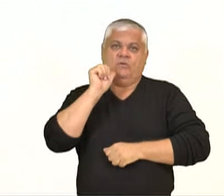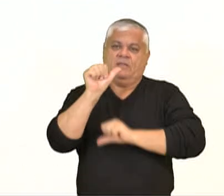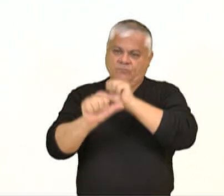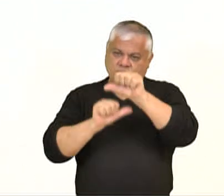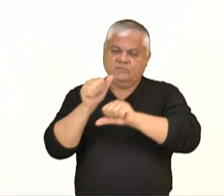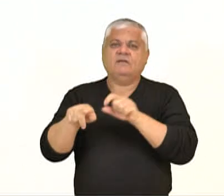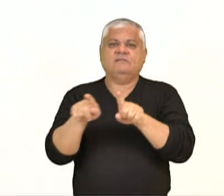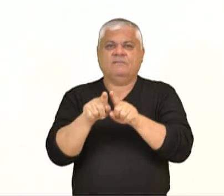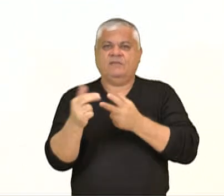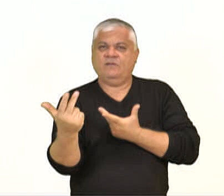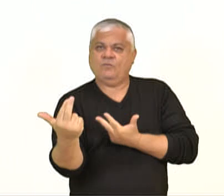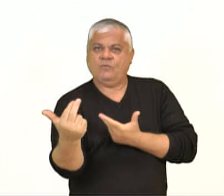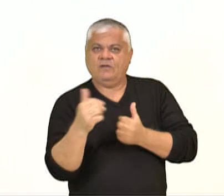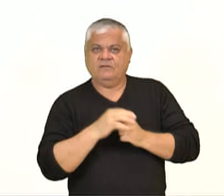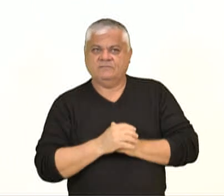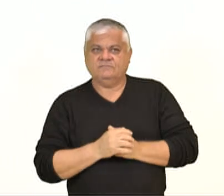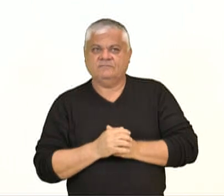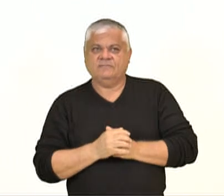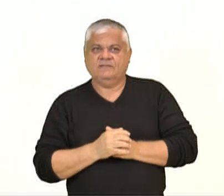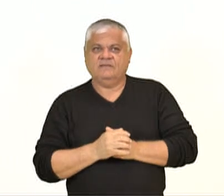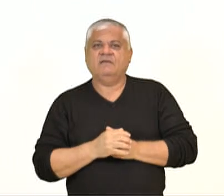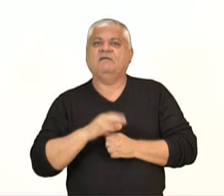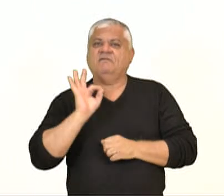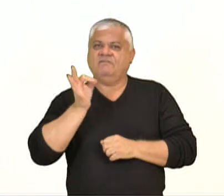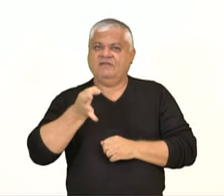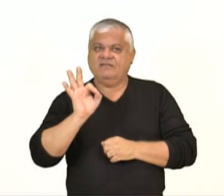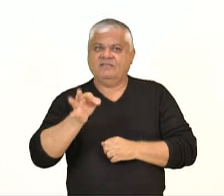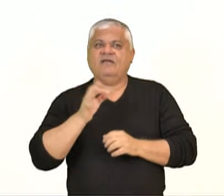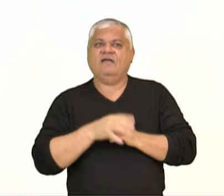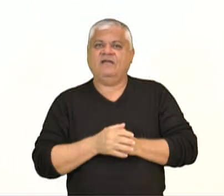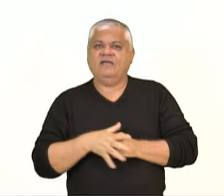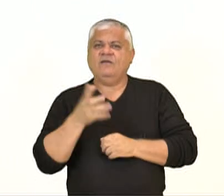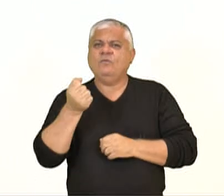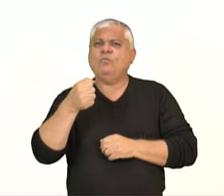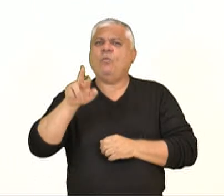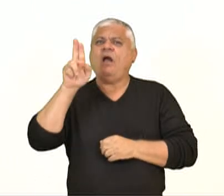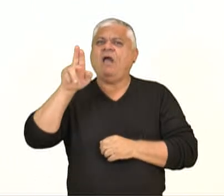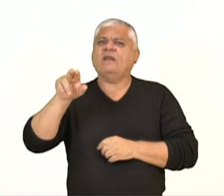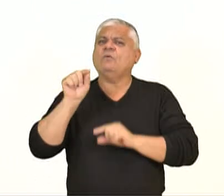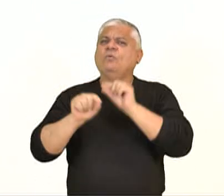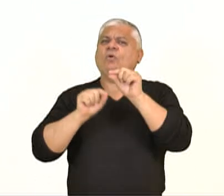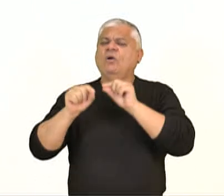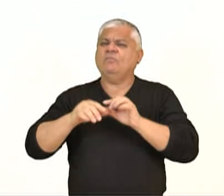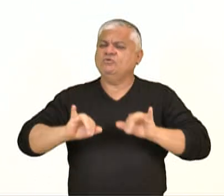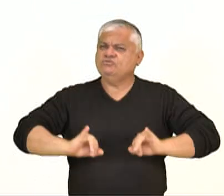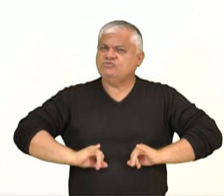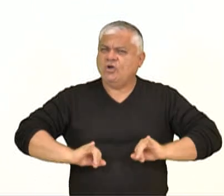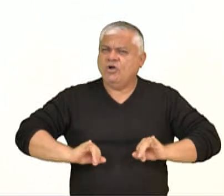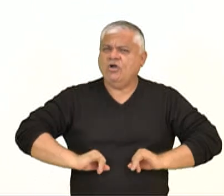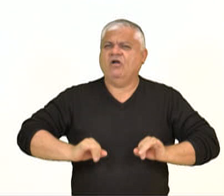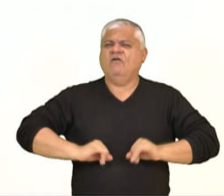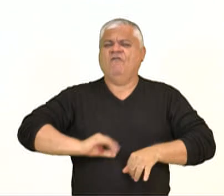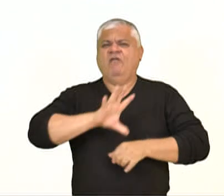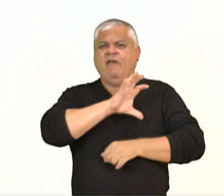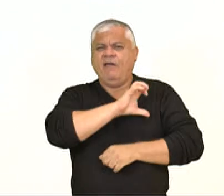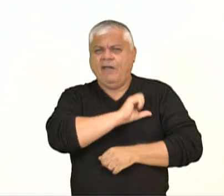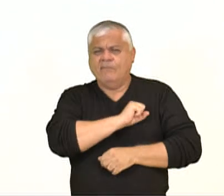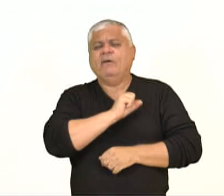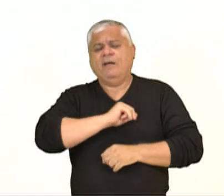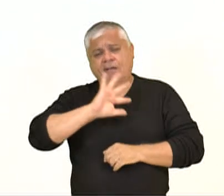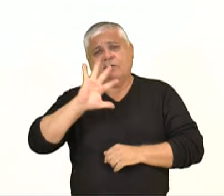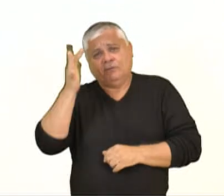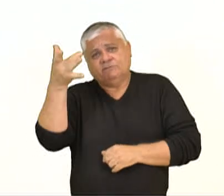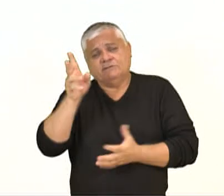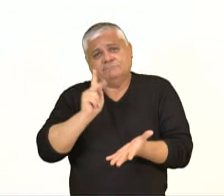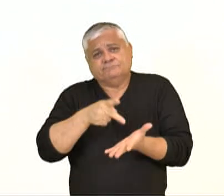inteira. Incrível? É de notar que o ar vem do ar. De sofrer e amar a gente não se desafaz. Ele